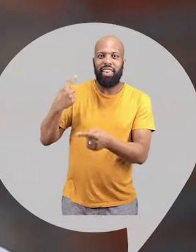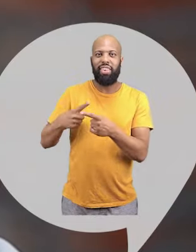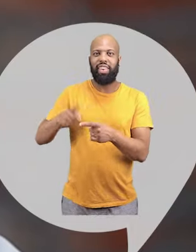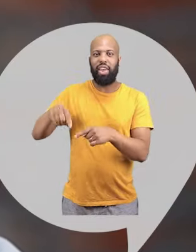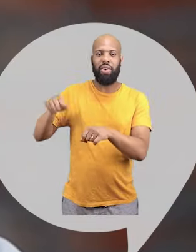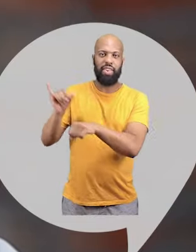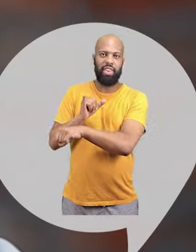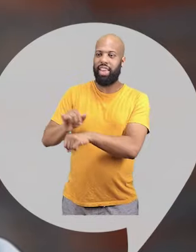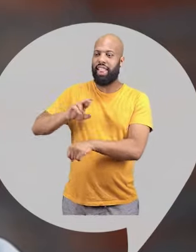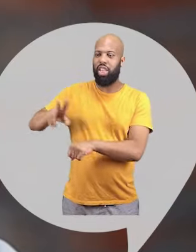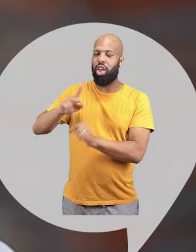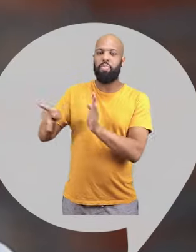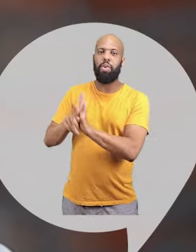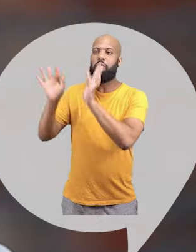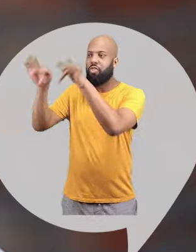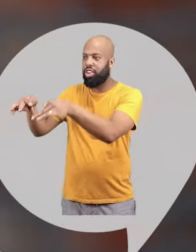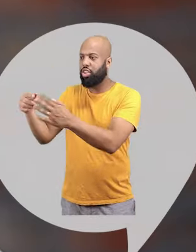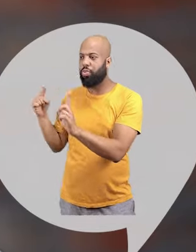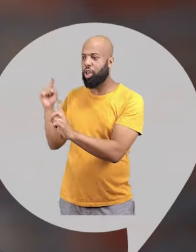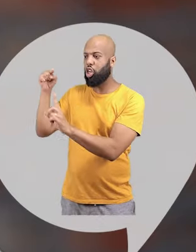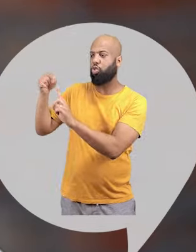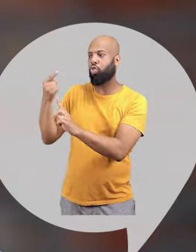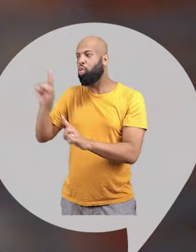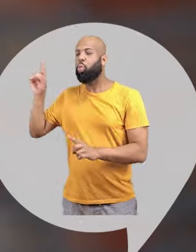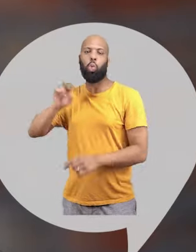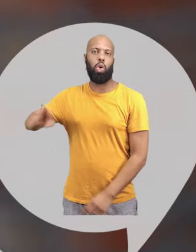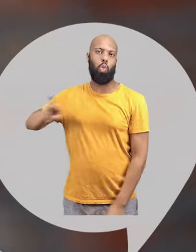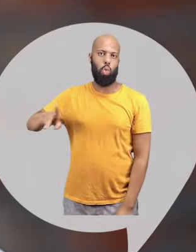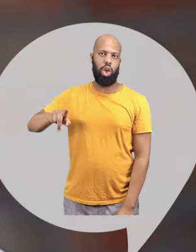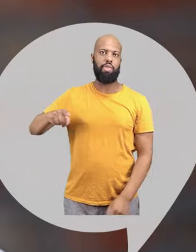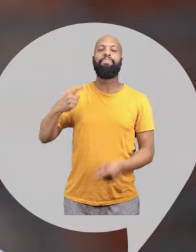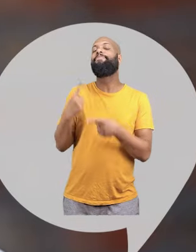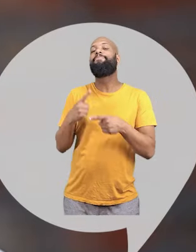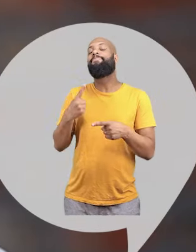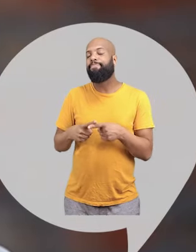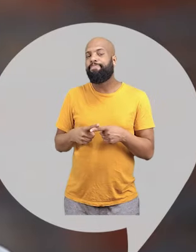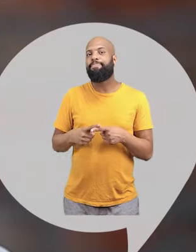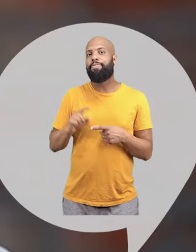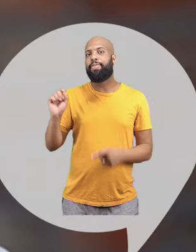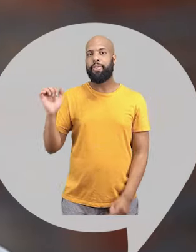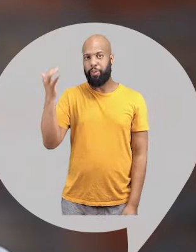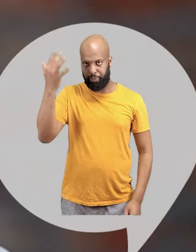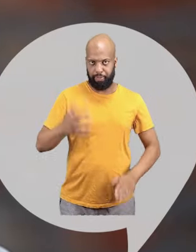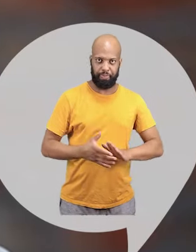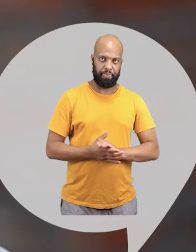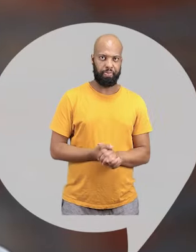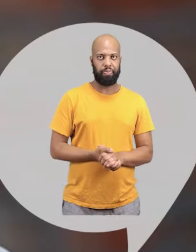cara é uma ferramenta e não é um fim isso é perfeito perfeito absolutamente porque